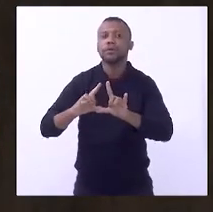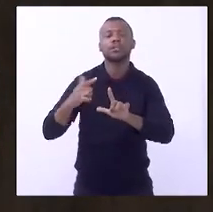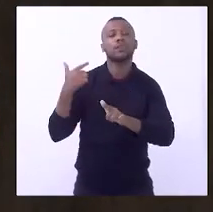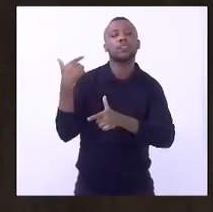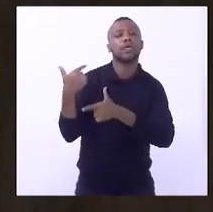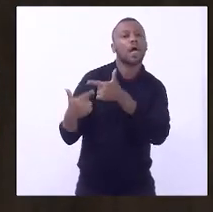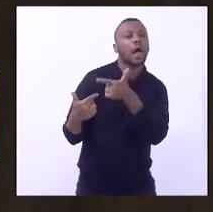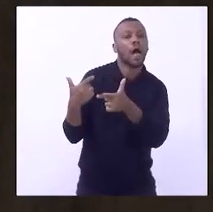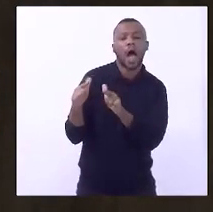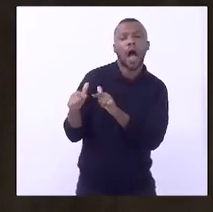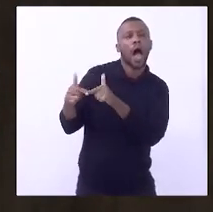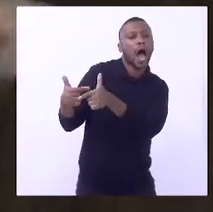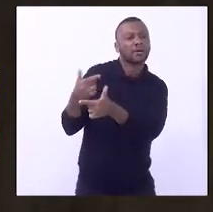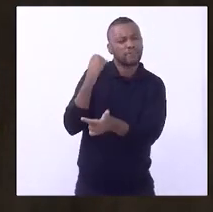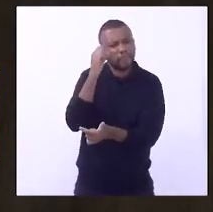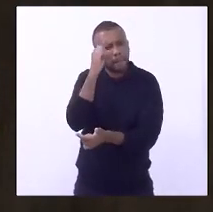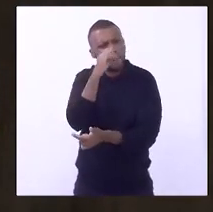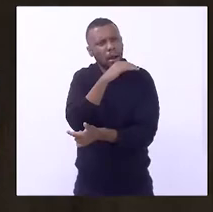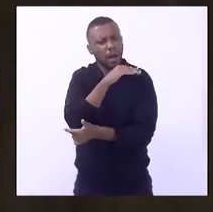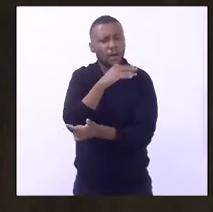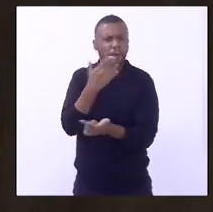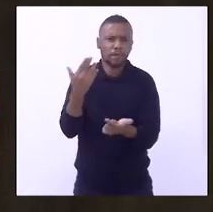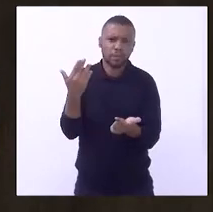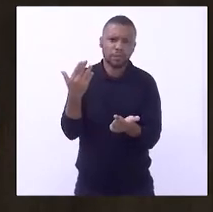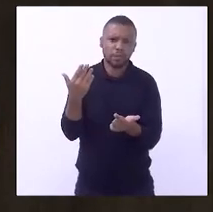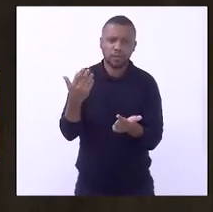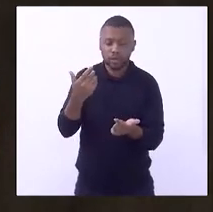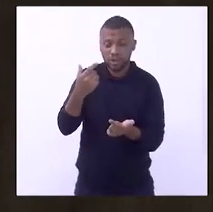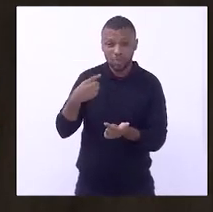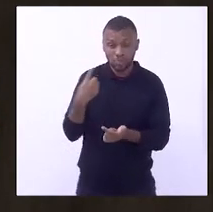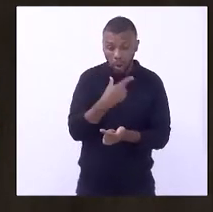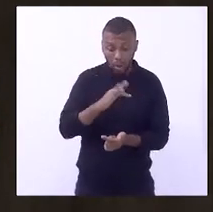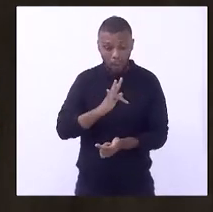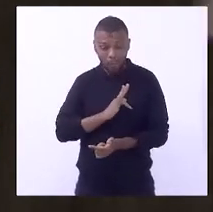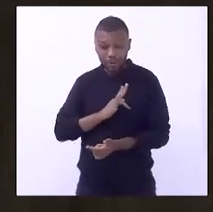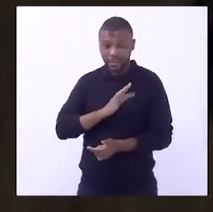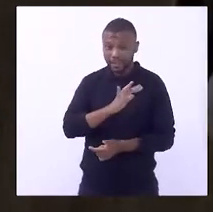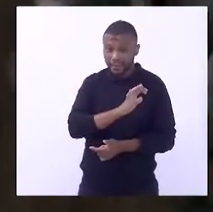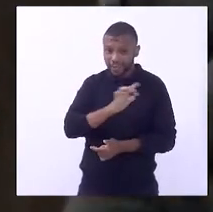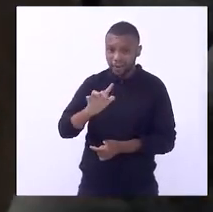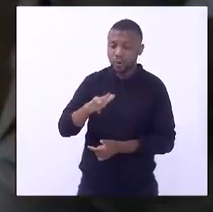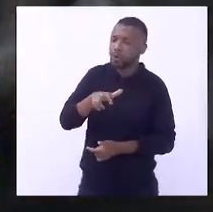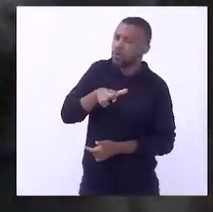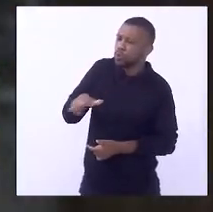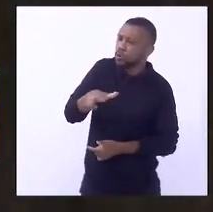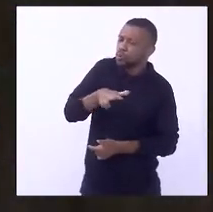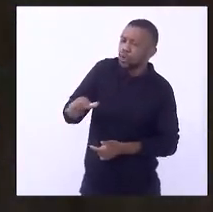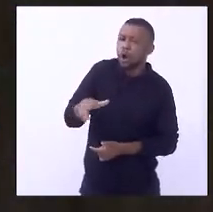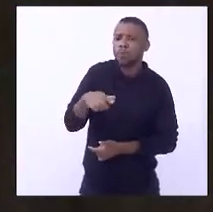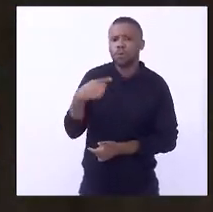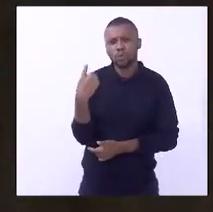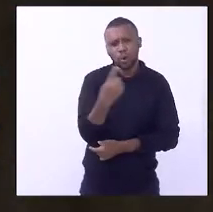bárbara. Não somos nós, bancada e